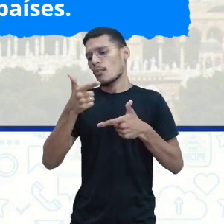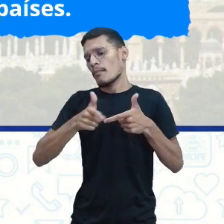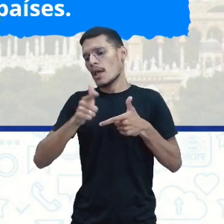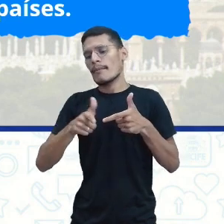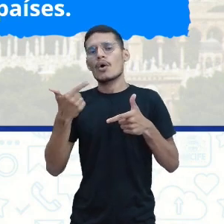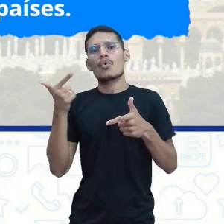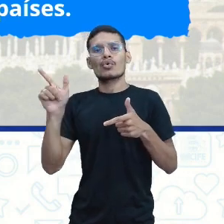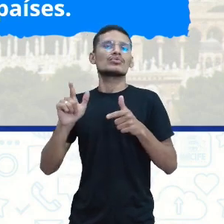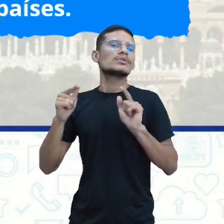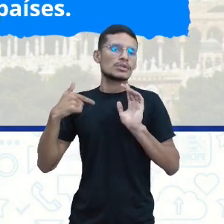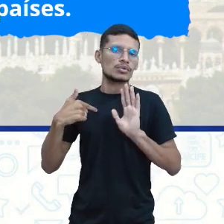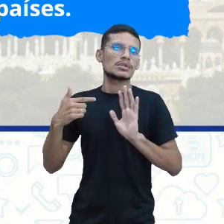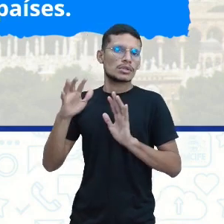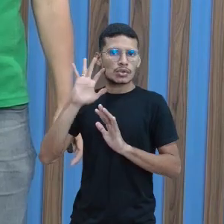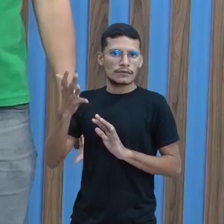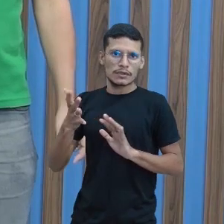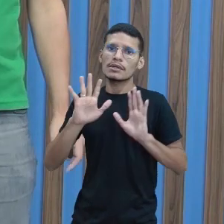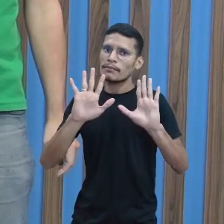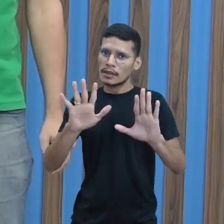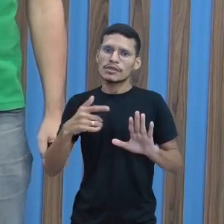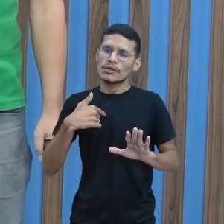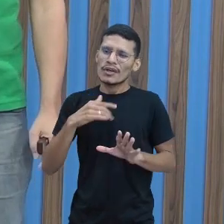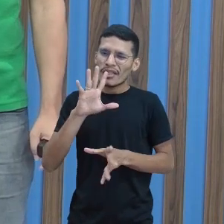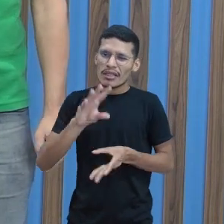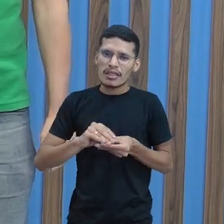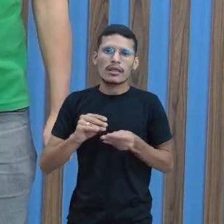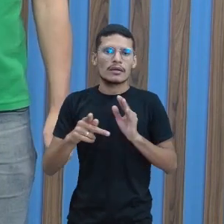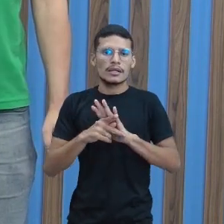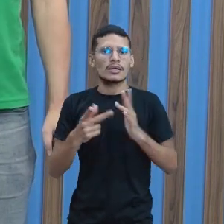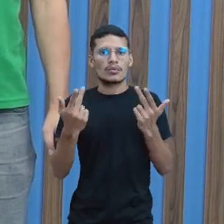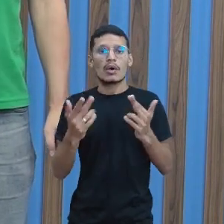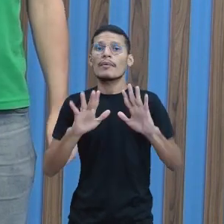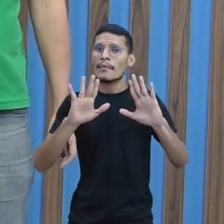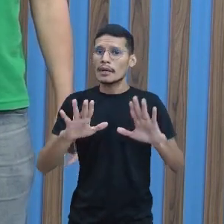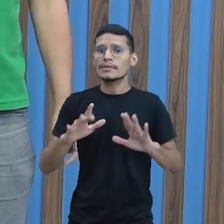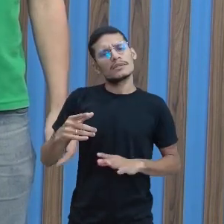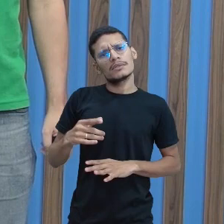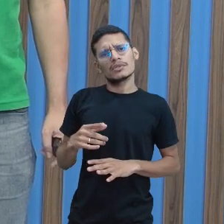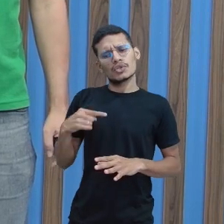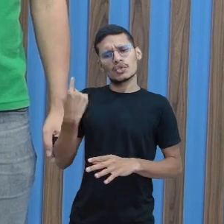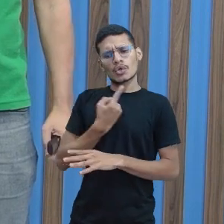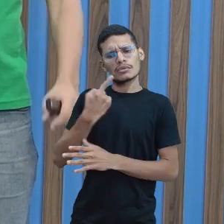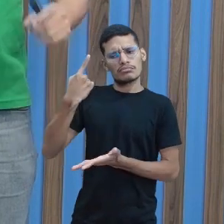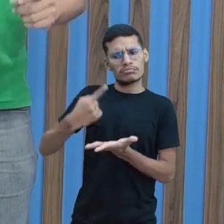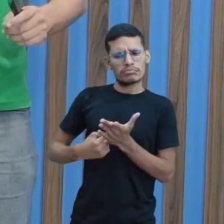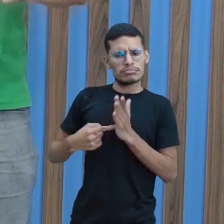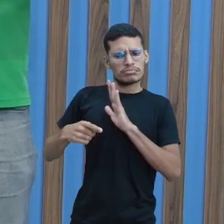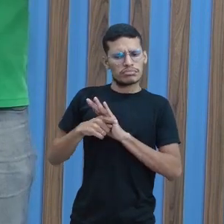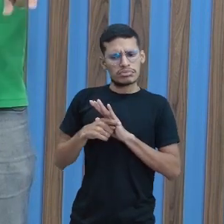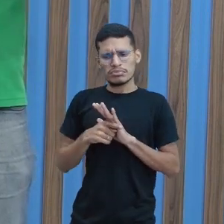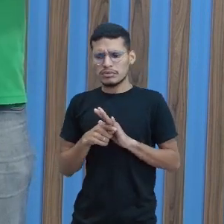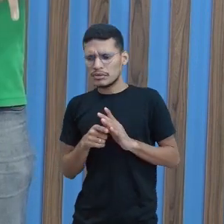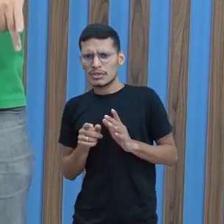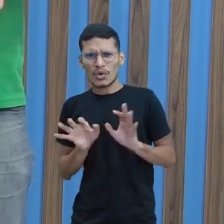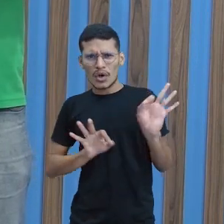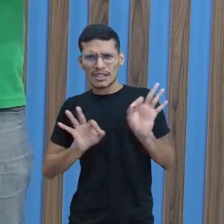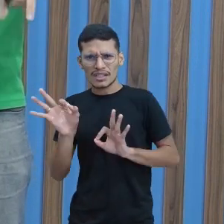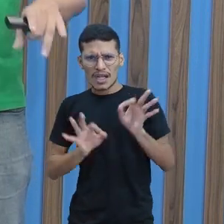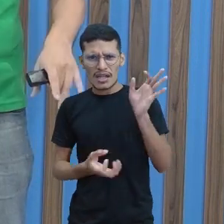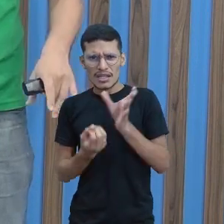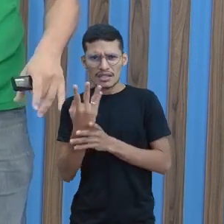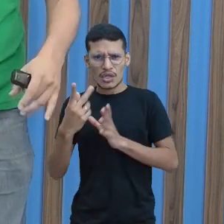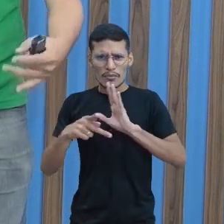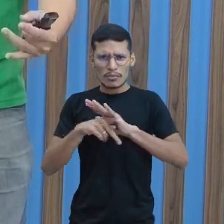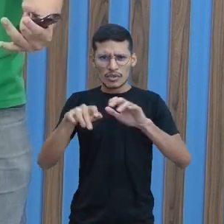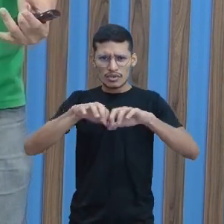resolver. Não foi bem assim, mas eu posso colocar desse modo. E a gente não vai se comprometer em mediar a criação desses